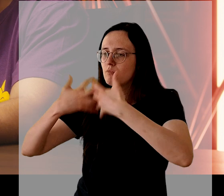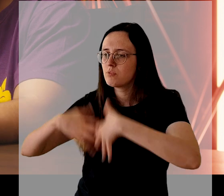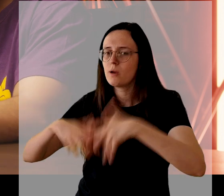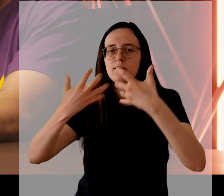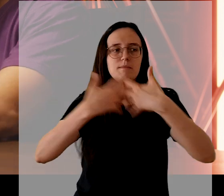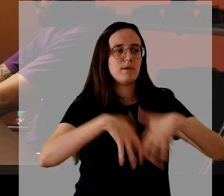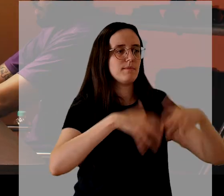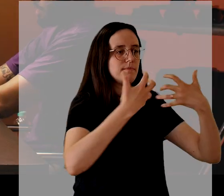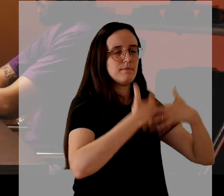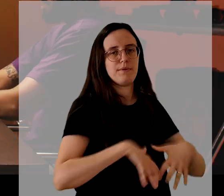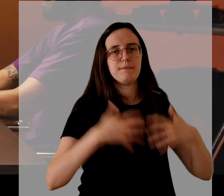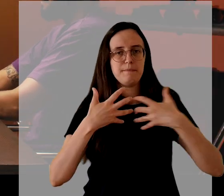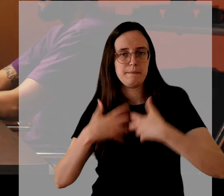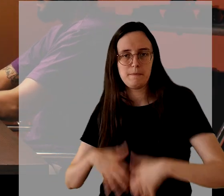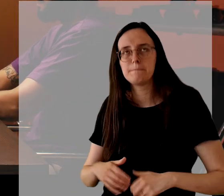ali.